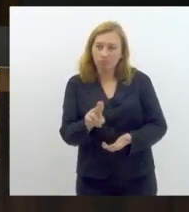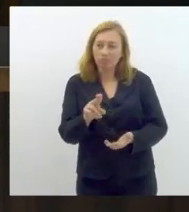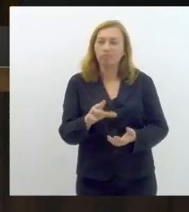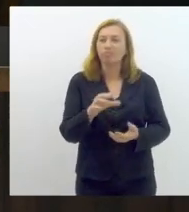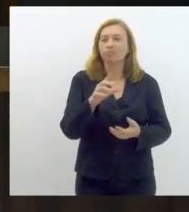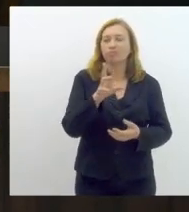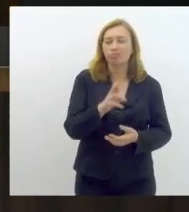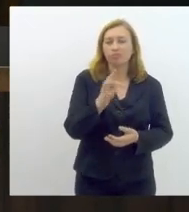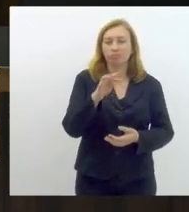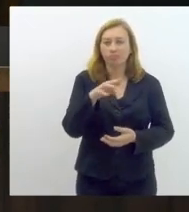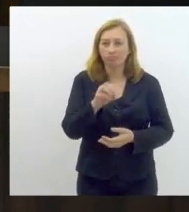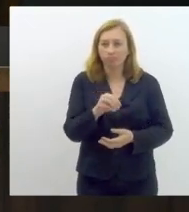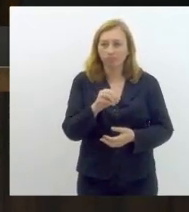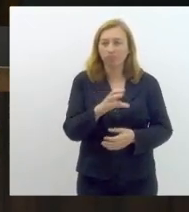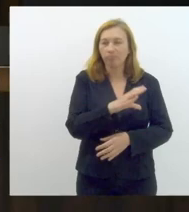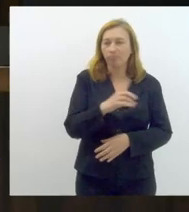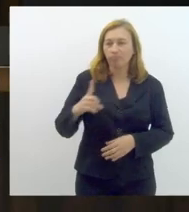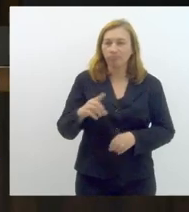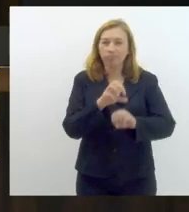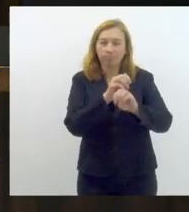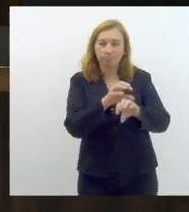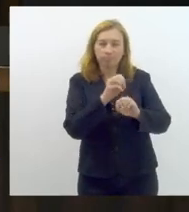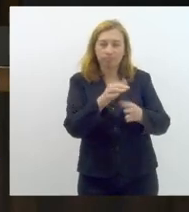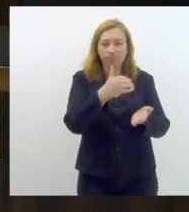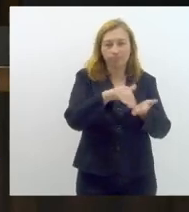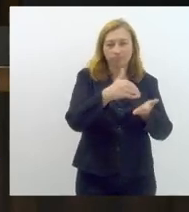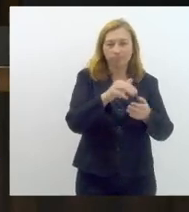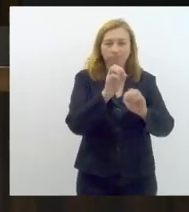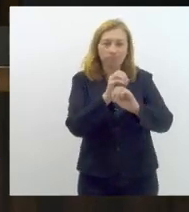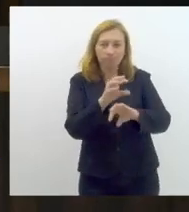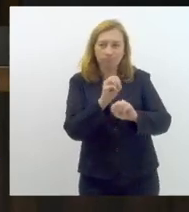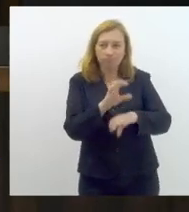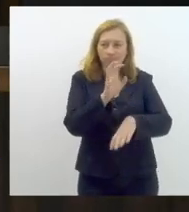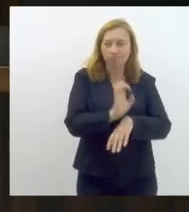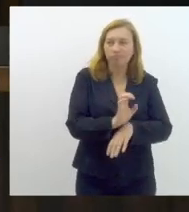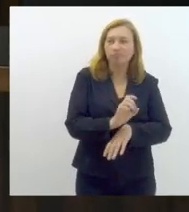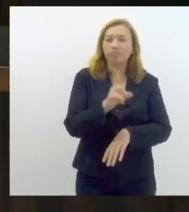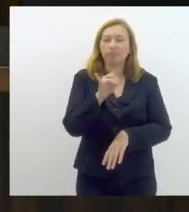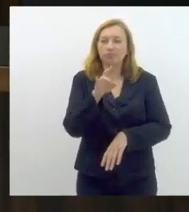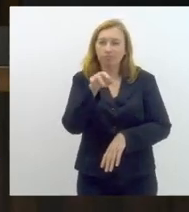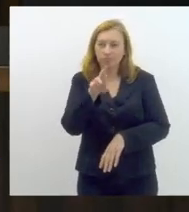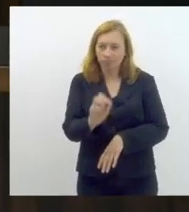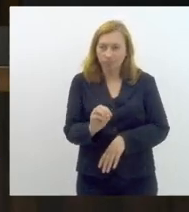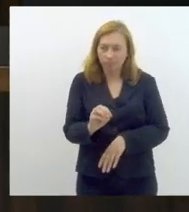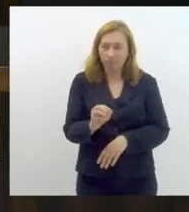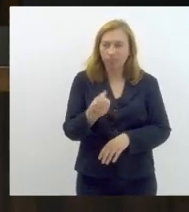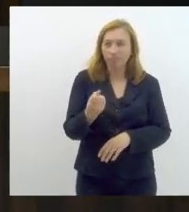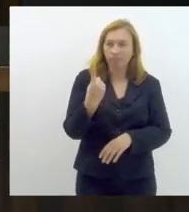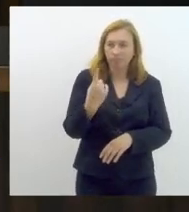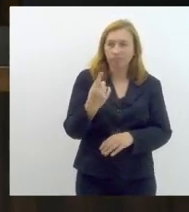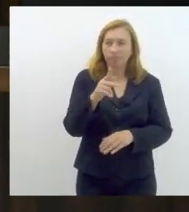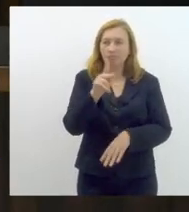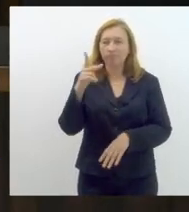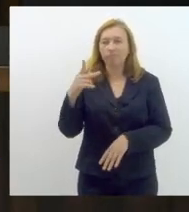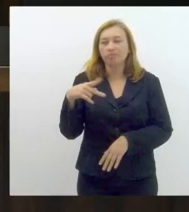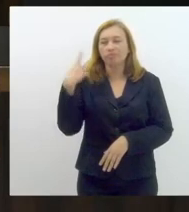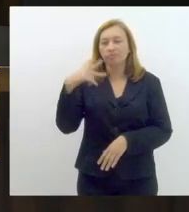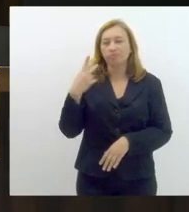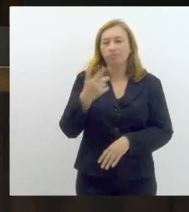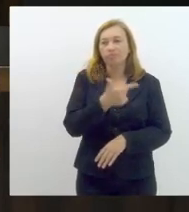Roberta Portela, coordenadora de ensino da Seduc. Leonardo da Silva Rosa, ex-parlamentar de